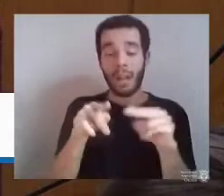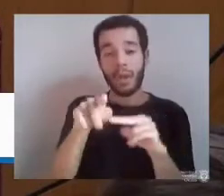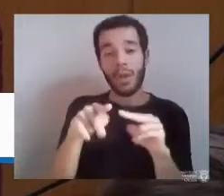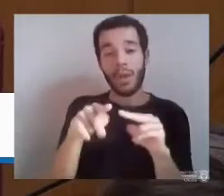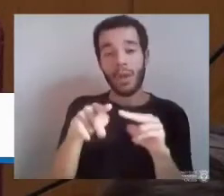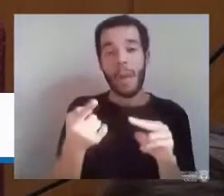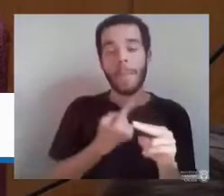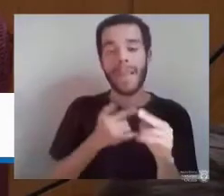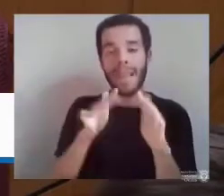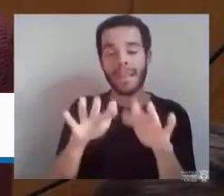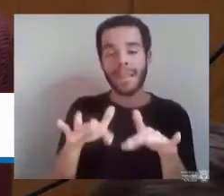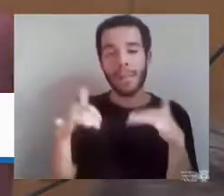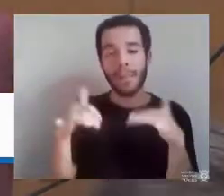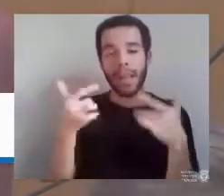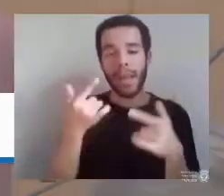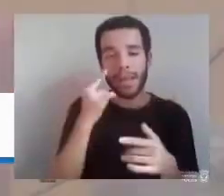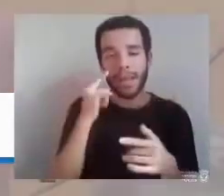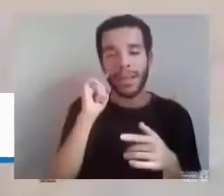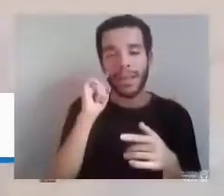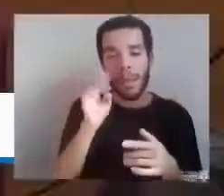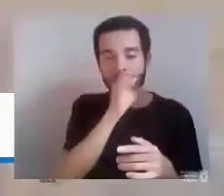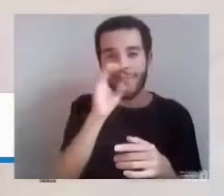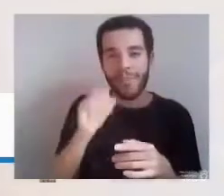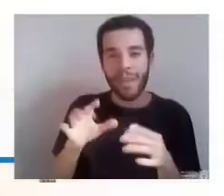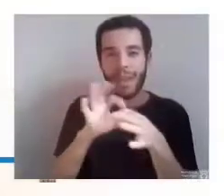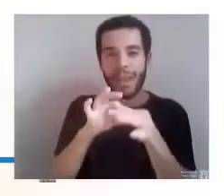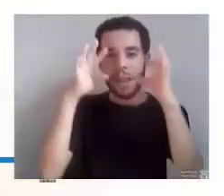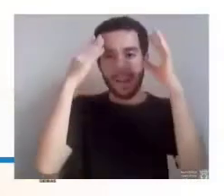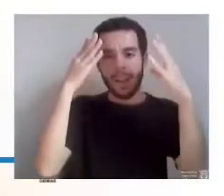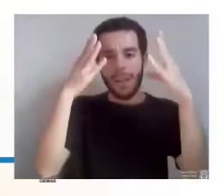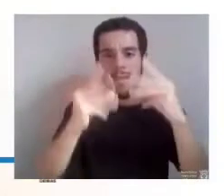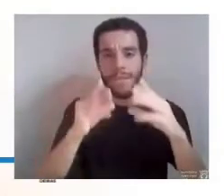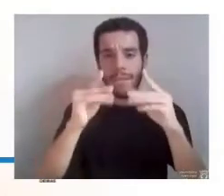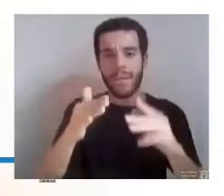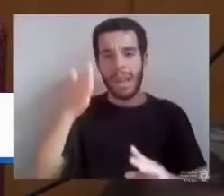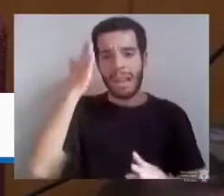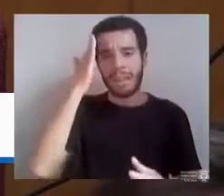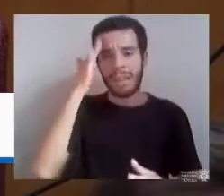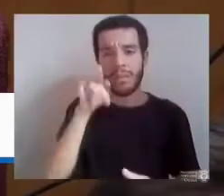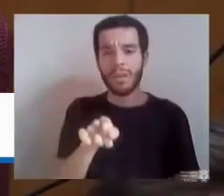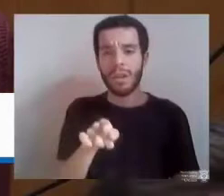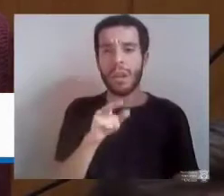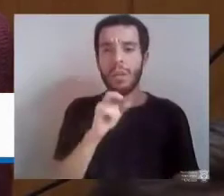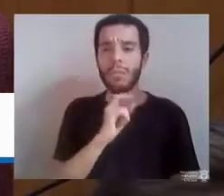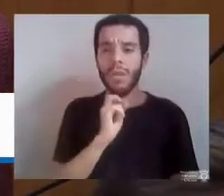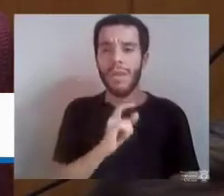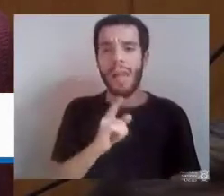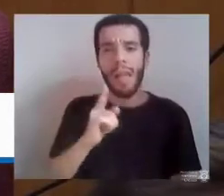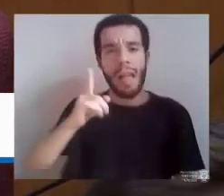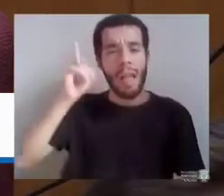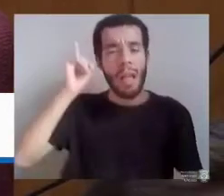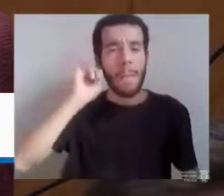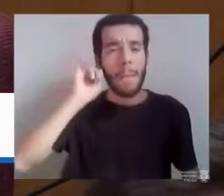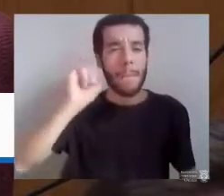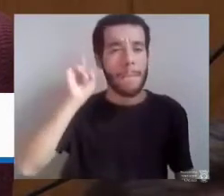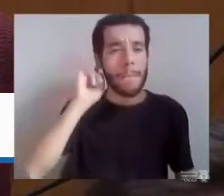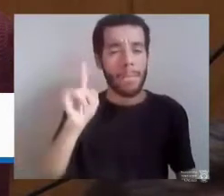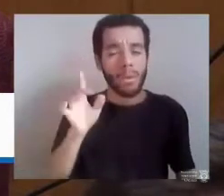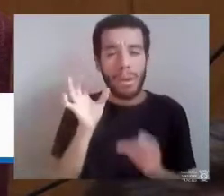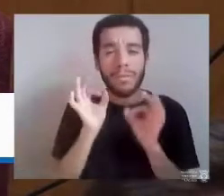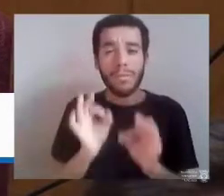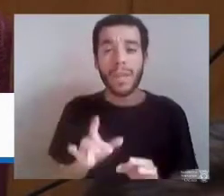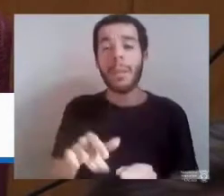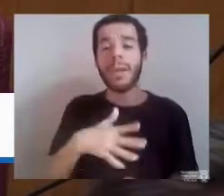Assembleia. Julgamos que é uma peça bastante importante da empreitada e com o maior interesse para os senhores